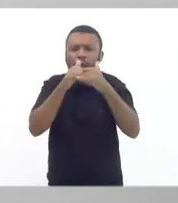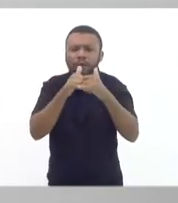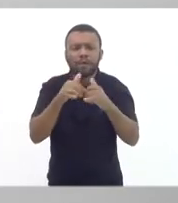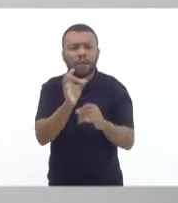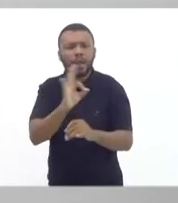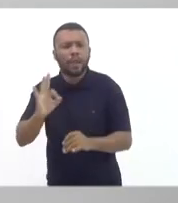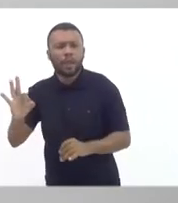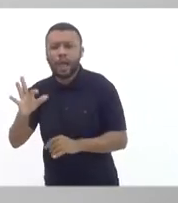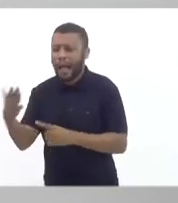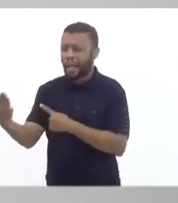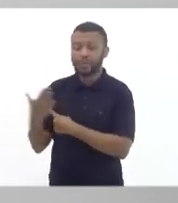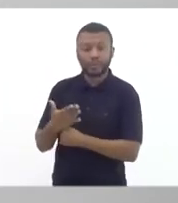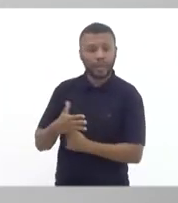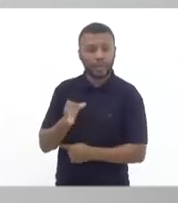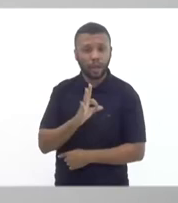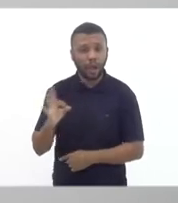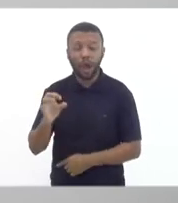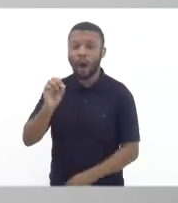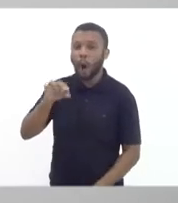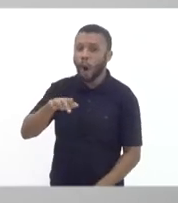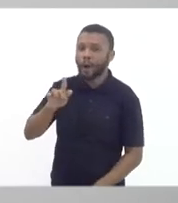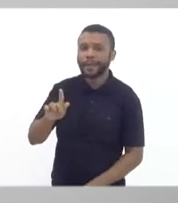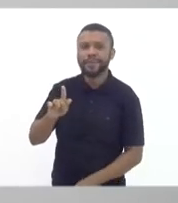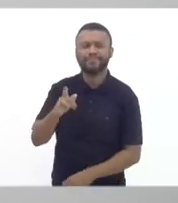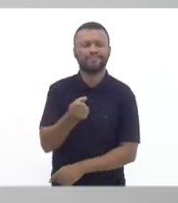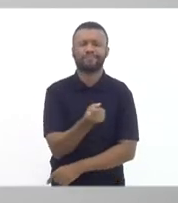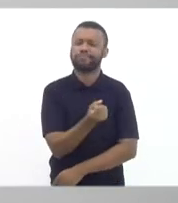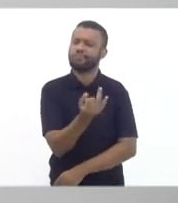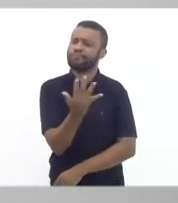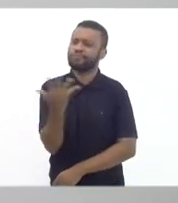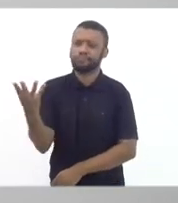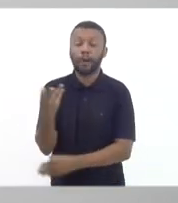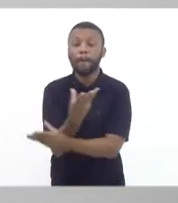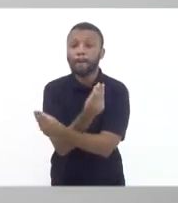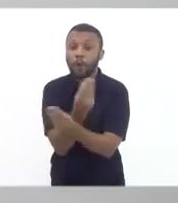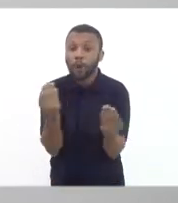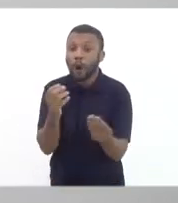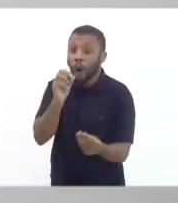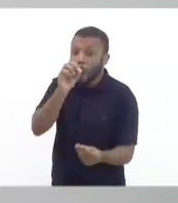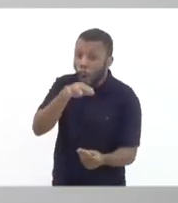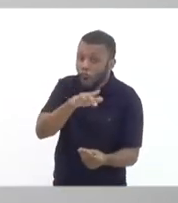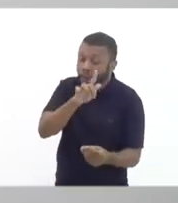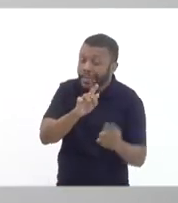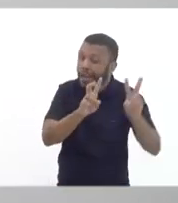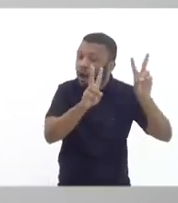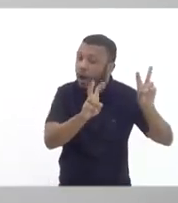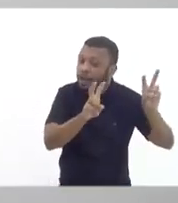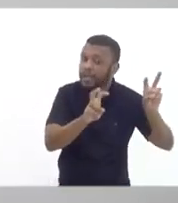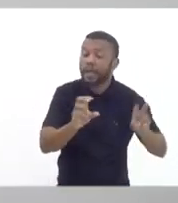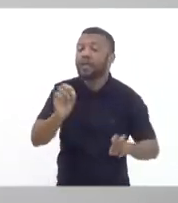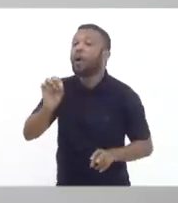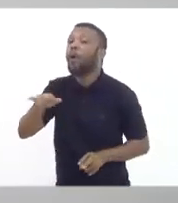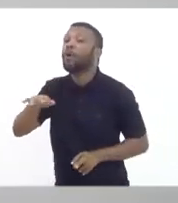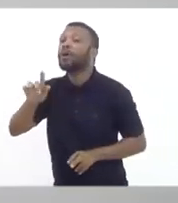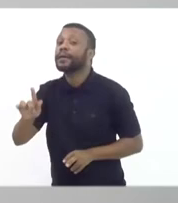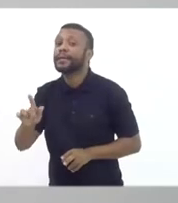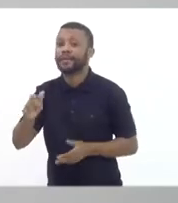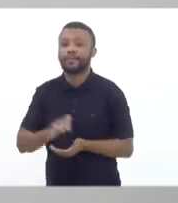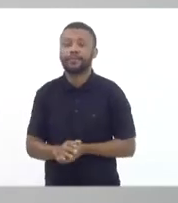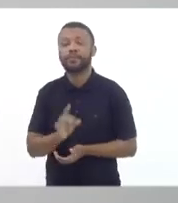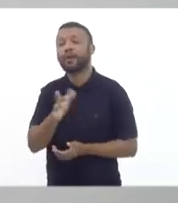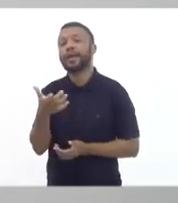gente. ONGs, 500 mil ONGs, existe ONGs. Existe ONGs e ONGs. Porque só querem